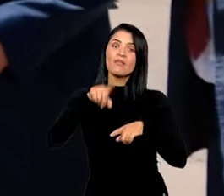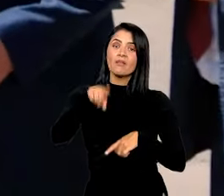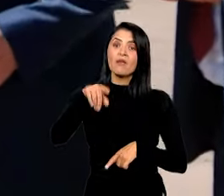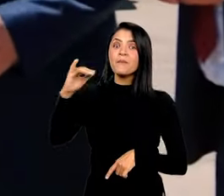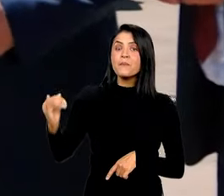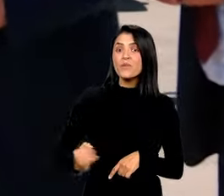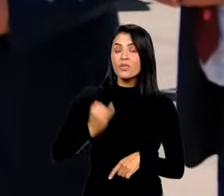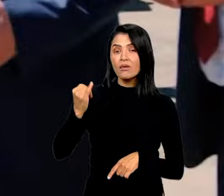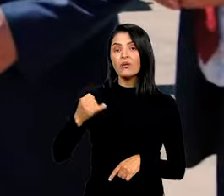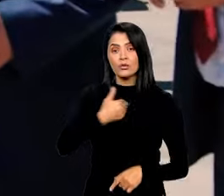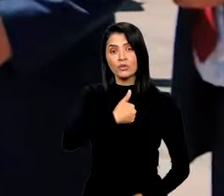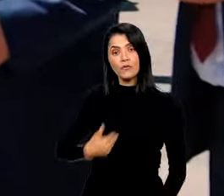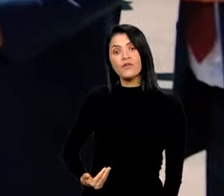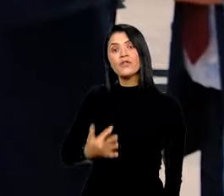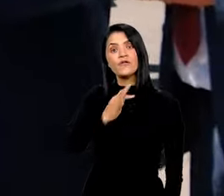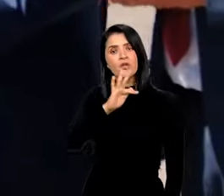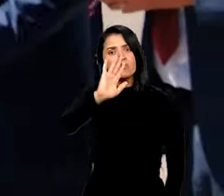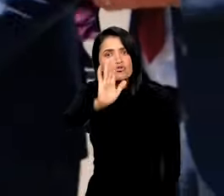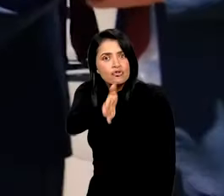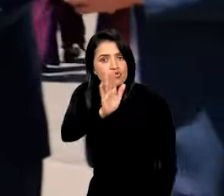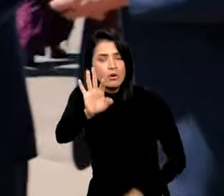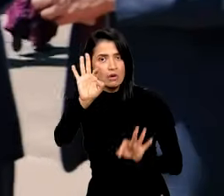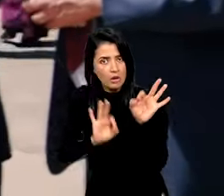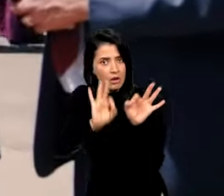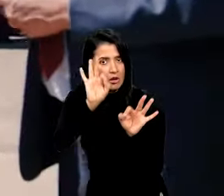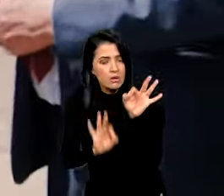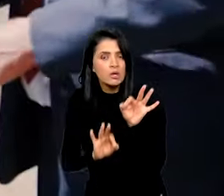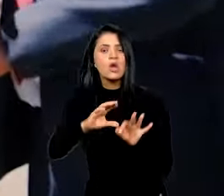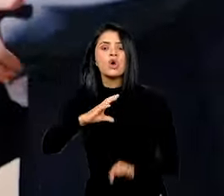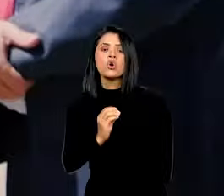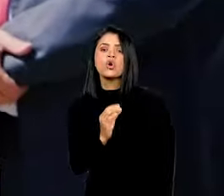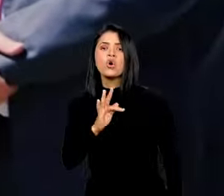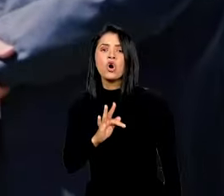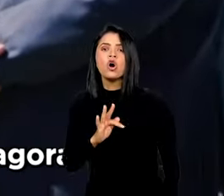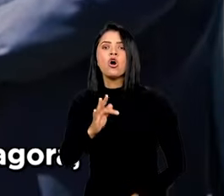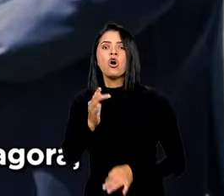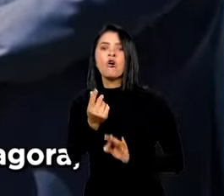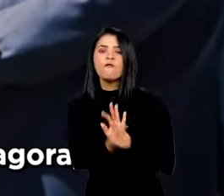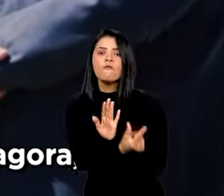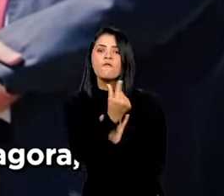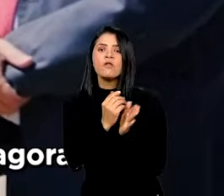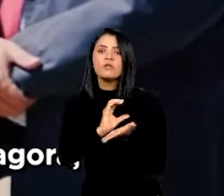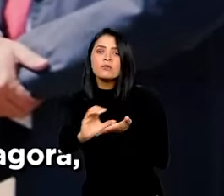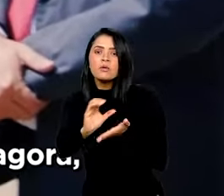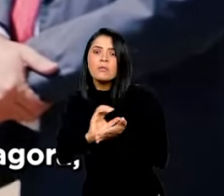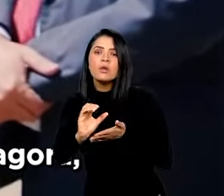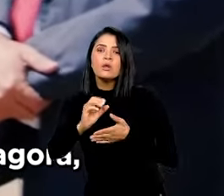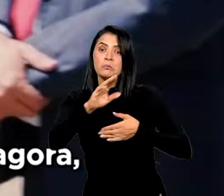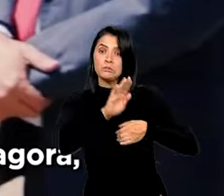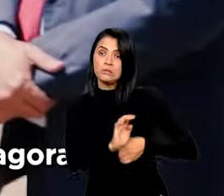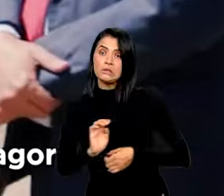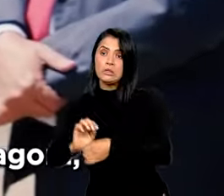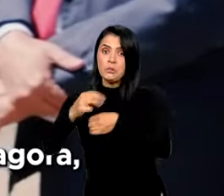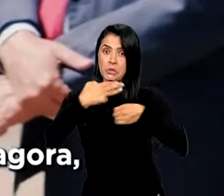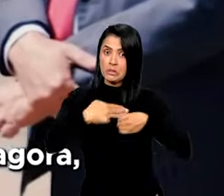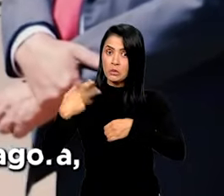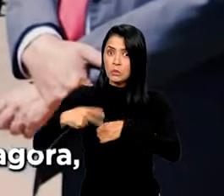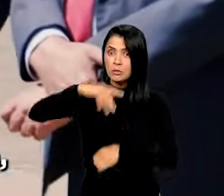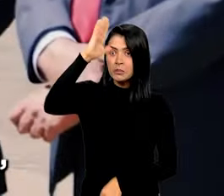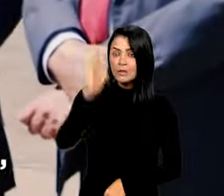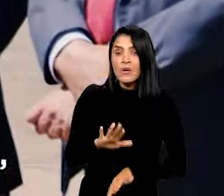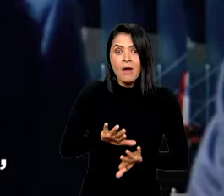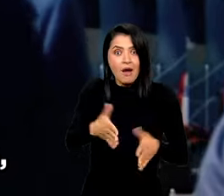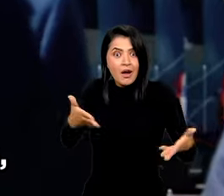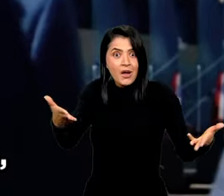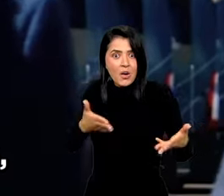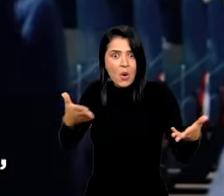Parceria importante, o governo federal já regularizou o cofinanciamento para todos os municípios e estados brasileiros e